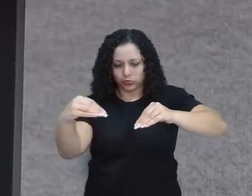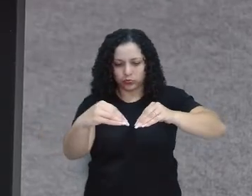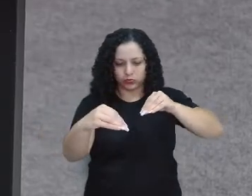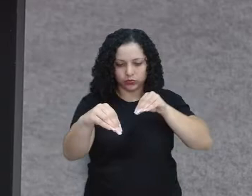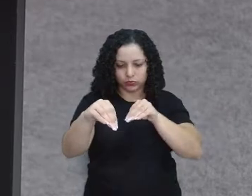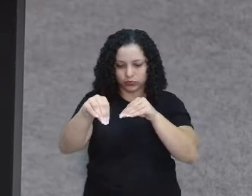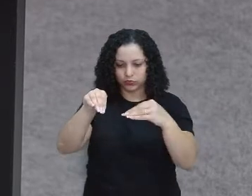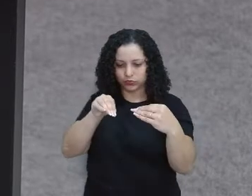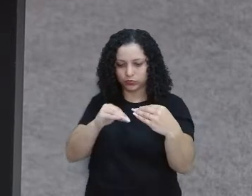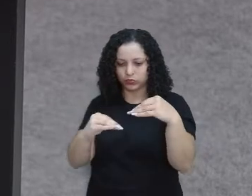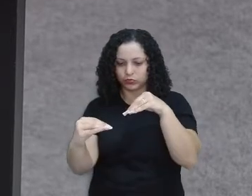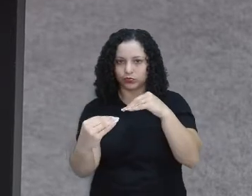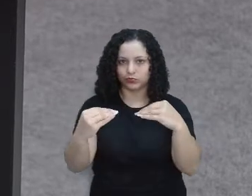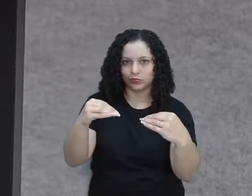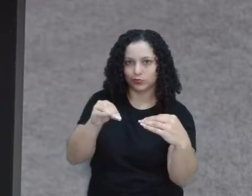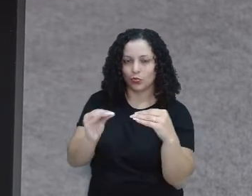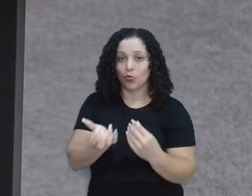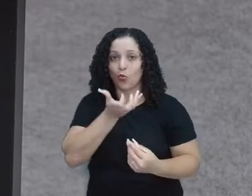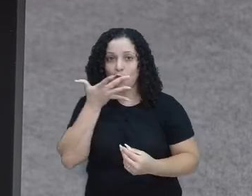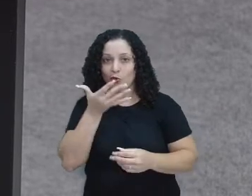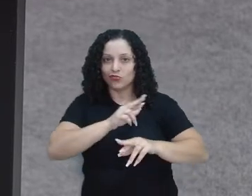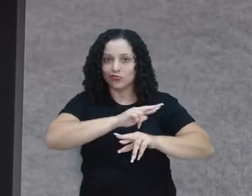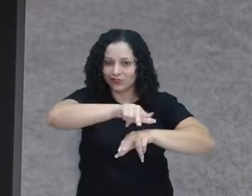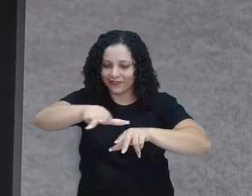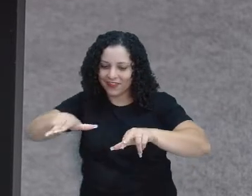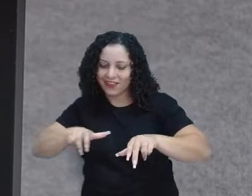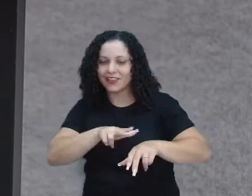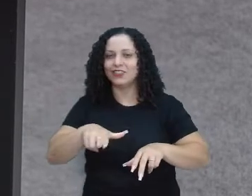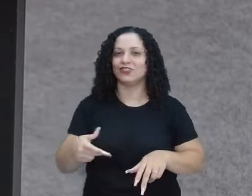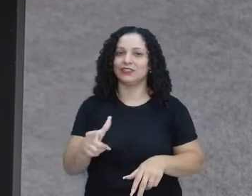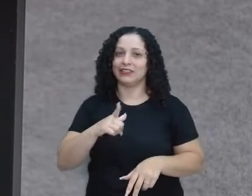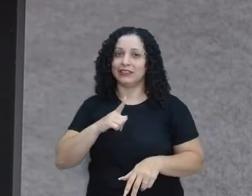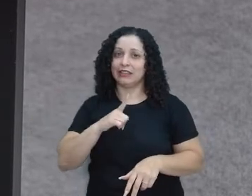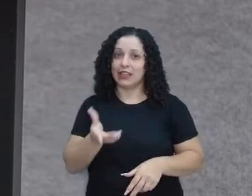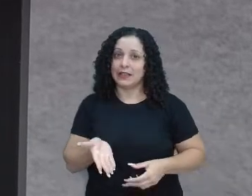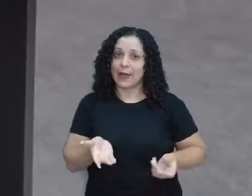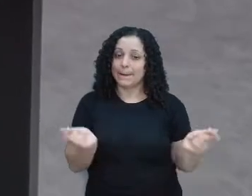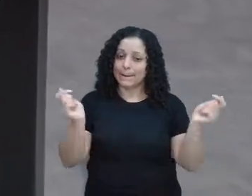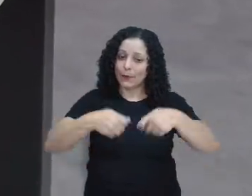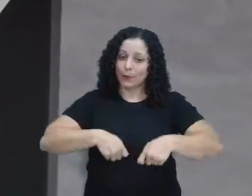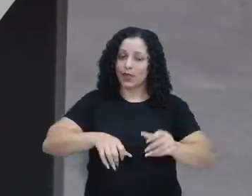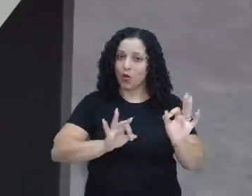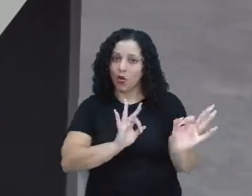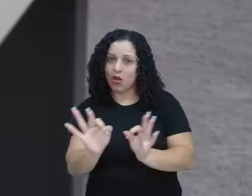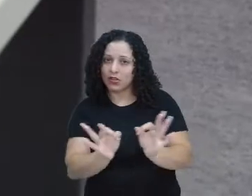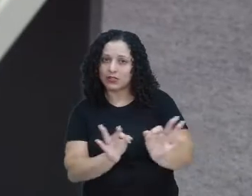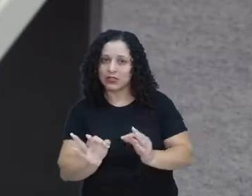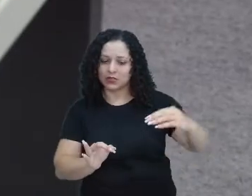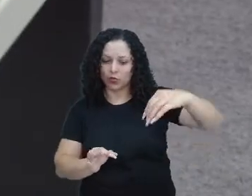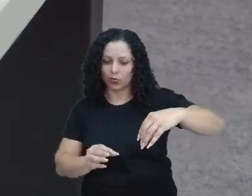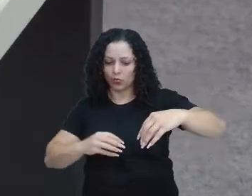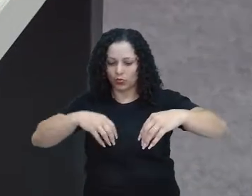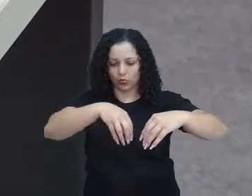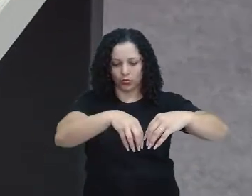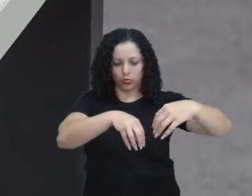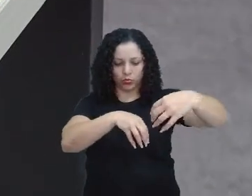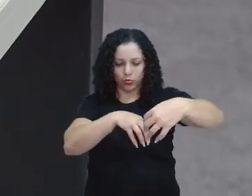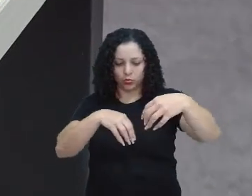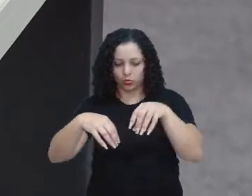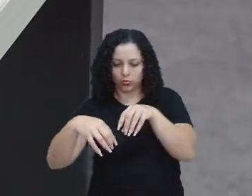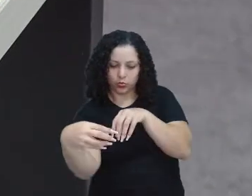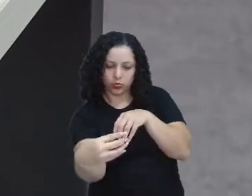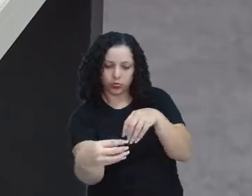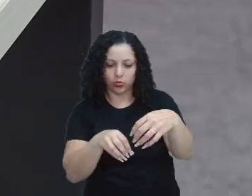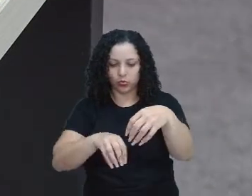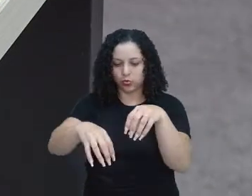veja, a gente tem diferentes cores, a gente tem diferentes possibilidades de organização nesse painel aqui, mas